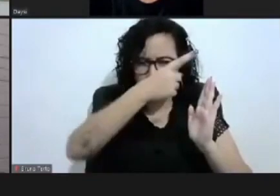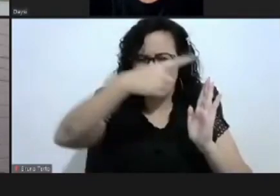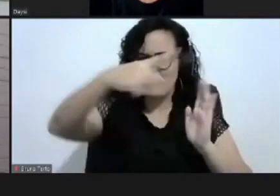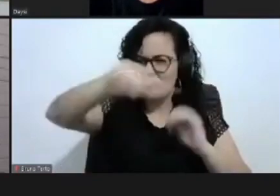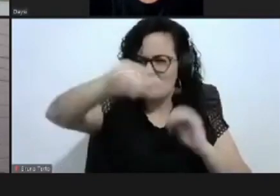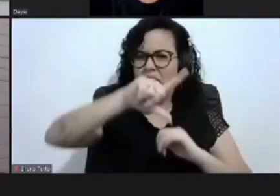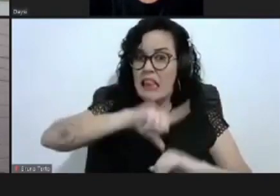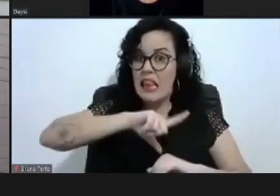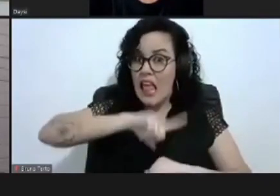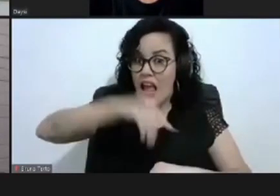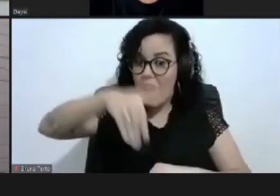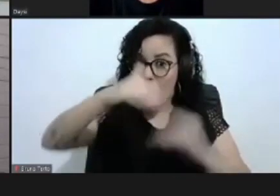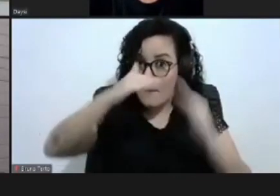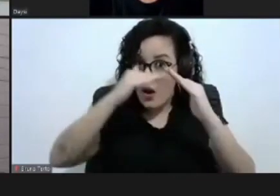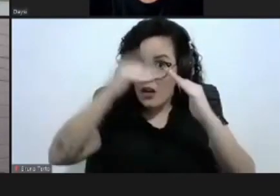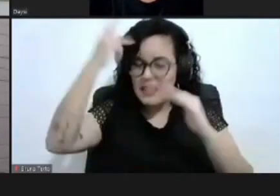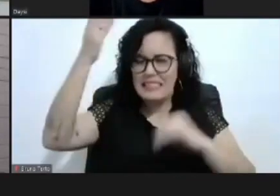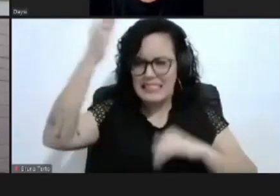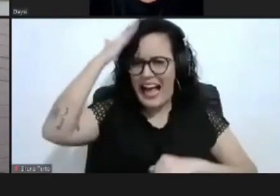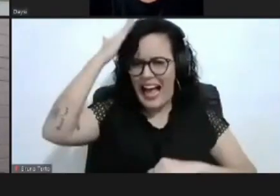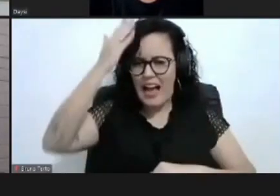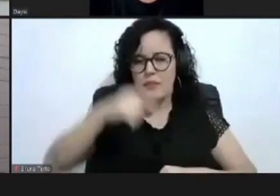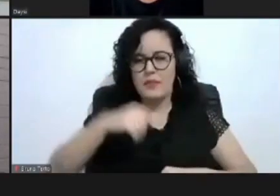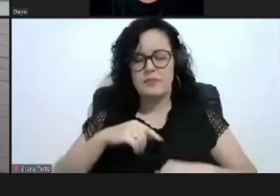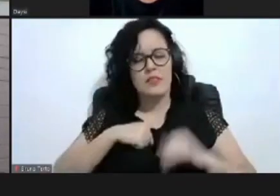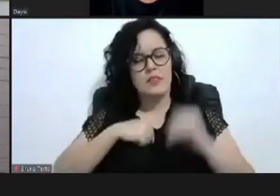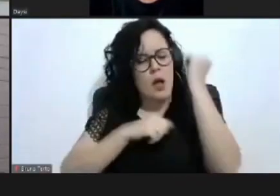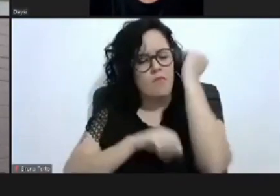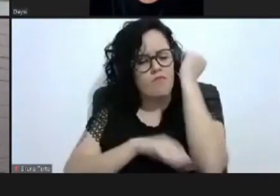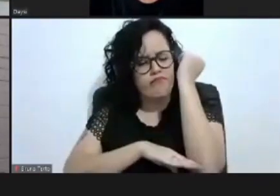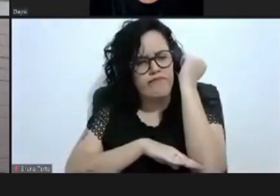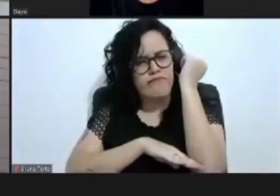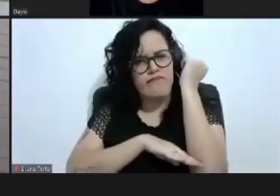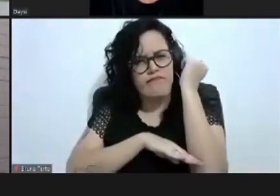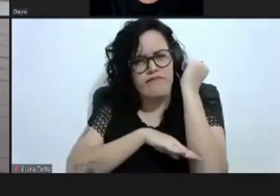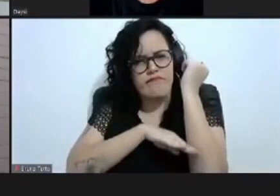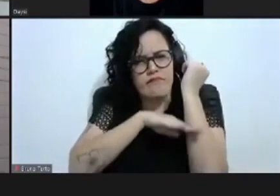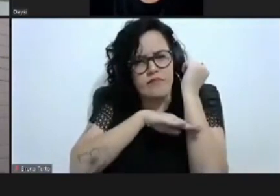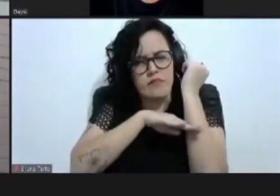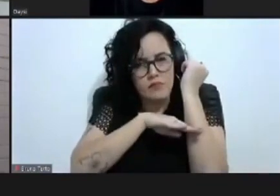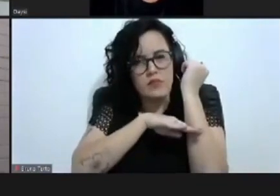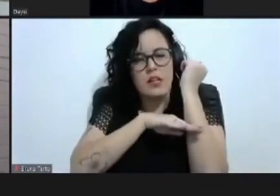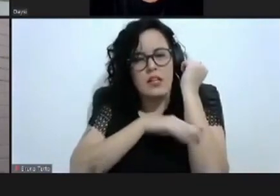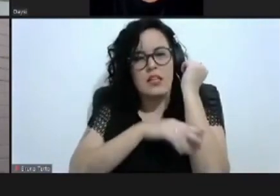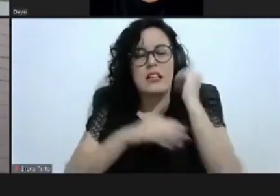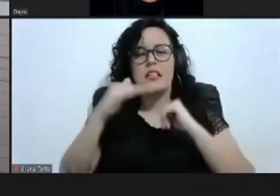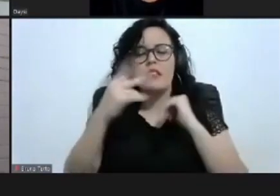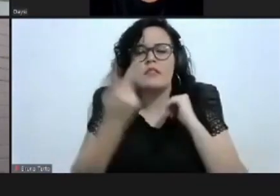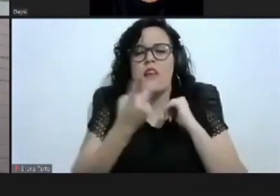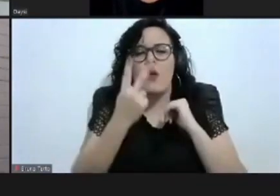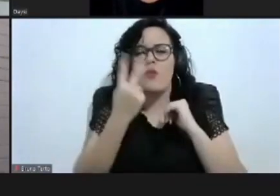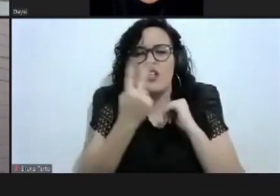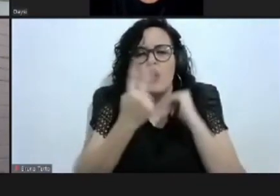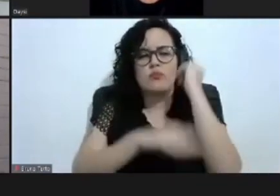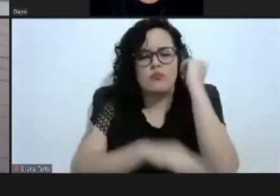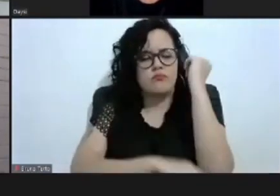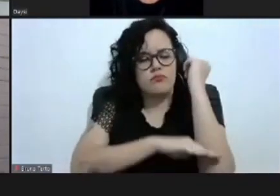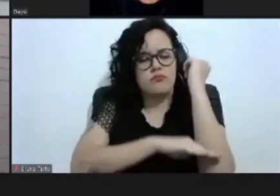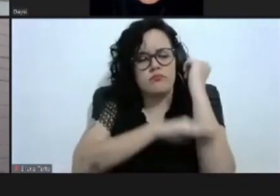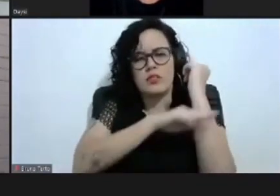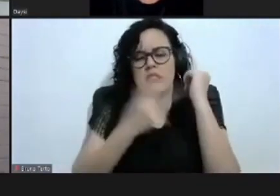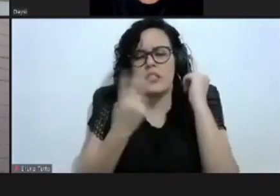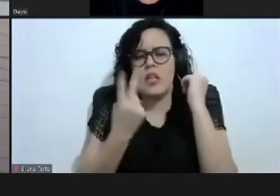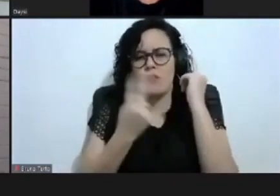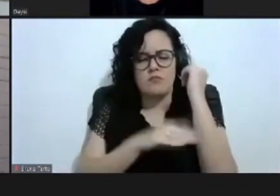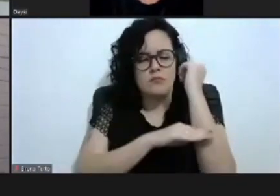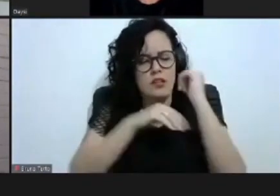entende essa descrição geográfica, a gente pega o elevador, vai até o segundo andar, que é onde estão os livros, né, onde a gente vê os livros